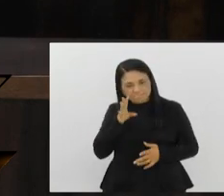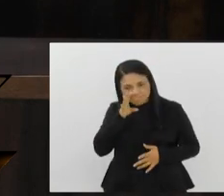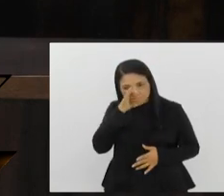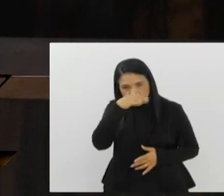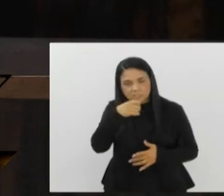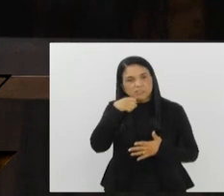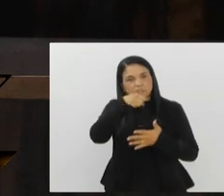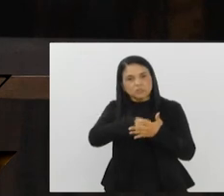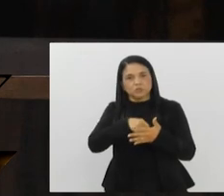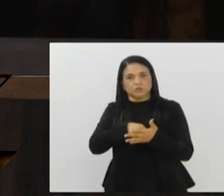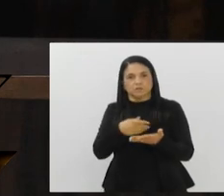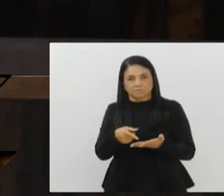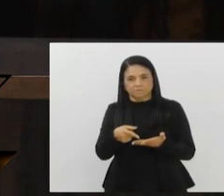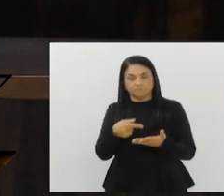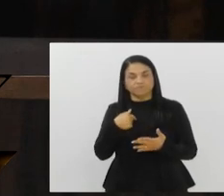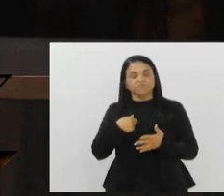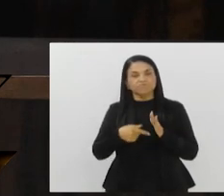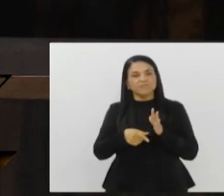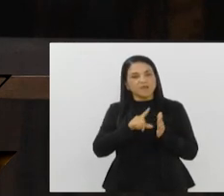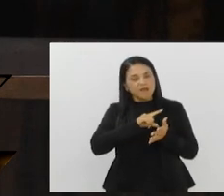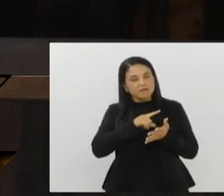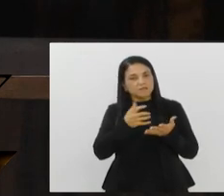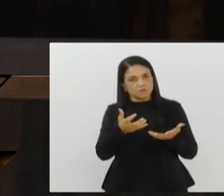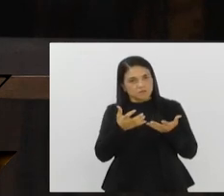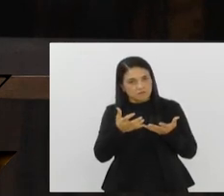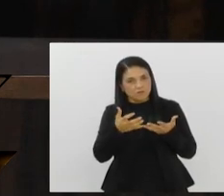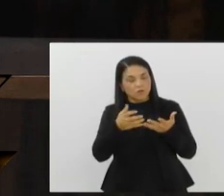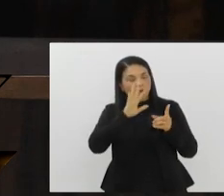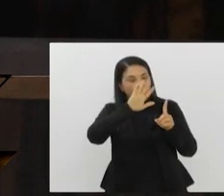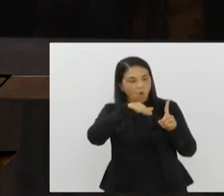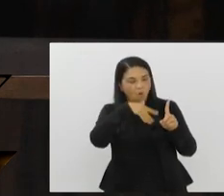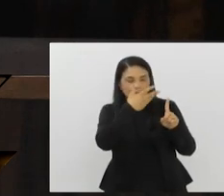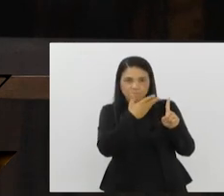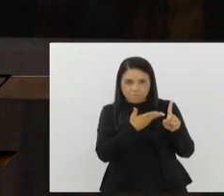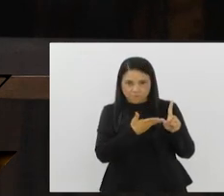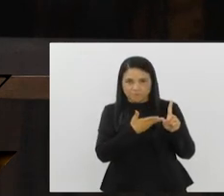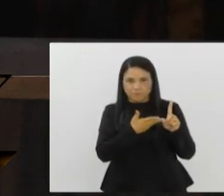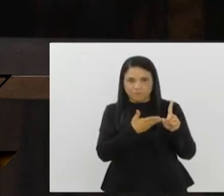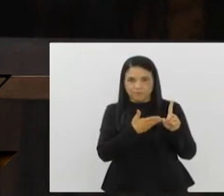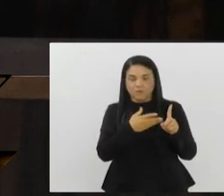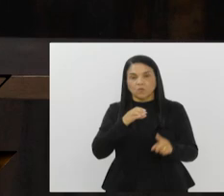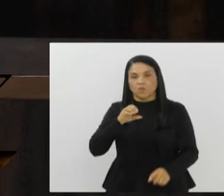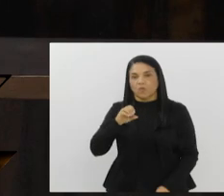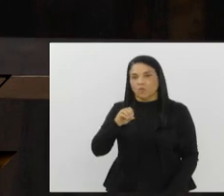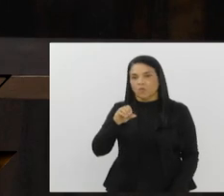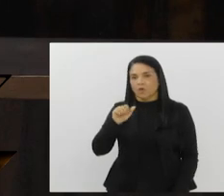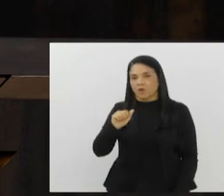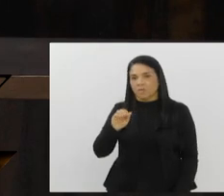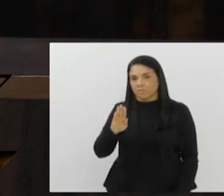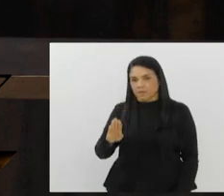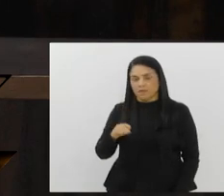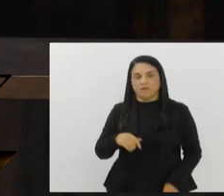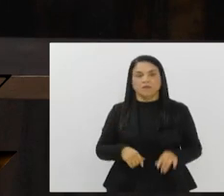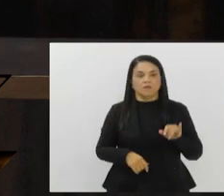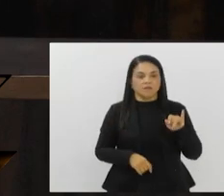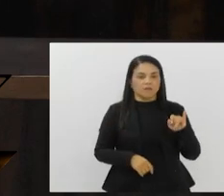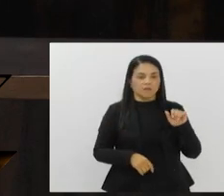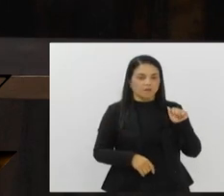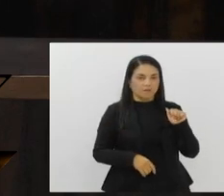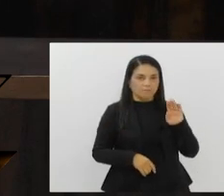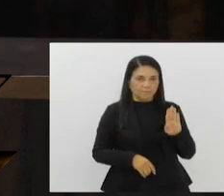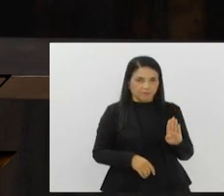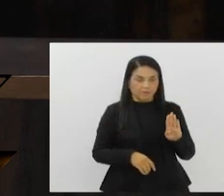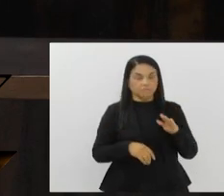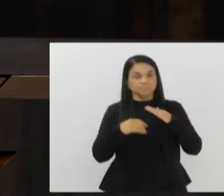resistir eu queria Antes também fazer uma homenagem à OAB e ao iab que são